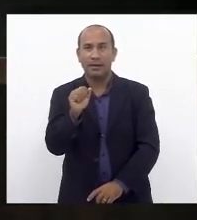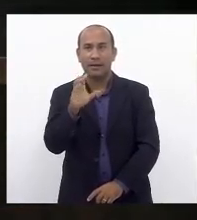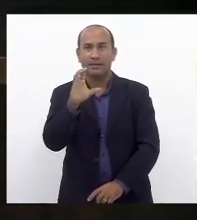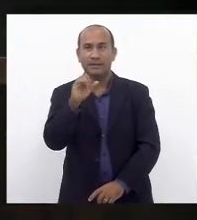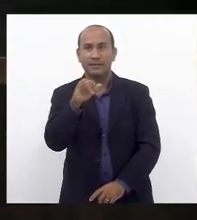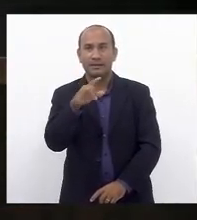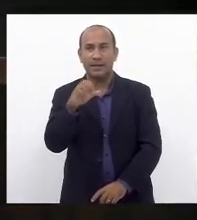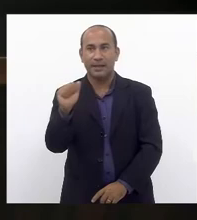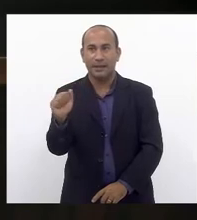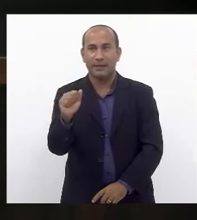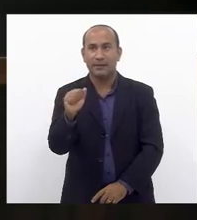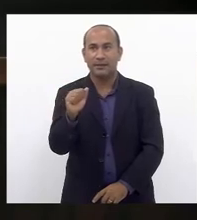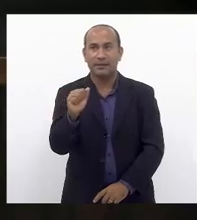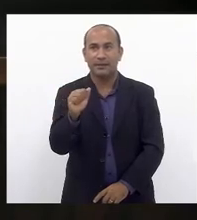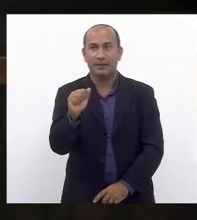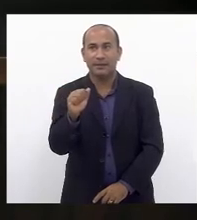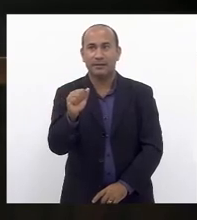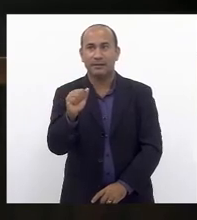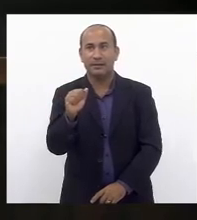Célia Jordão.